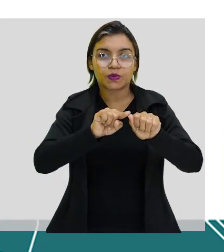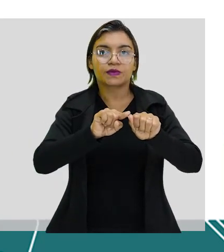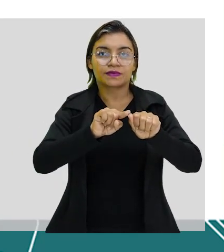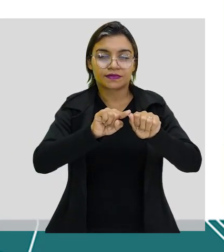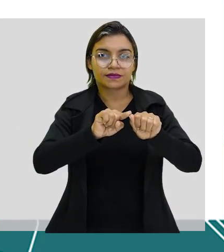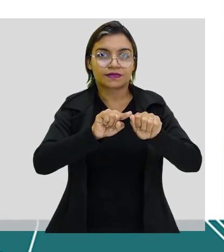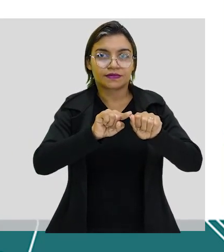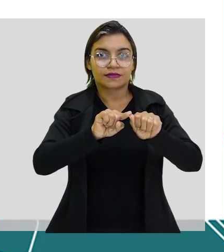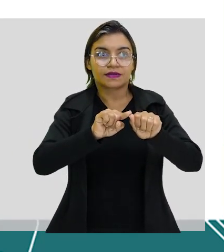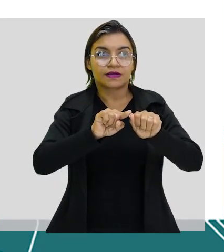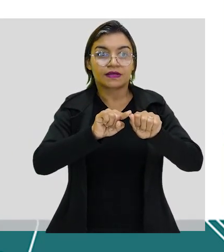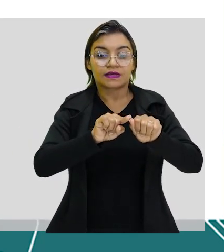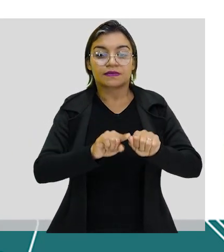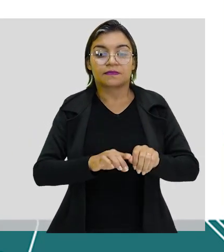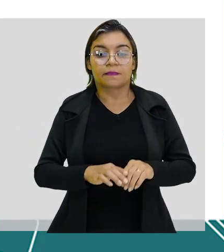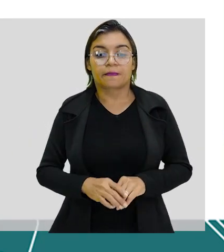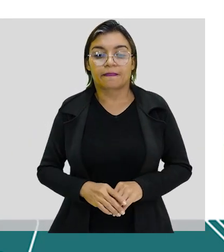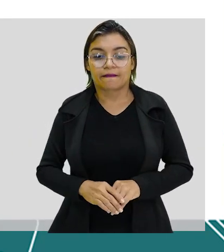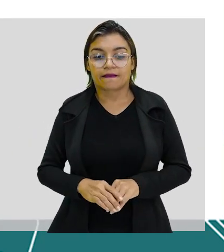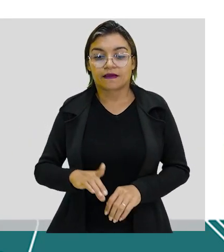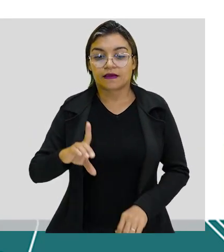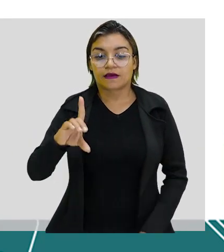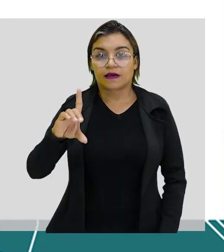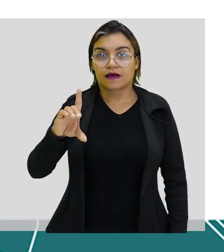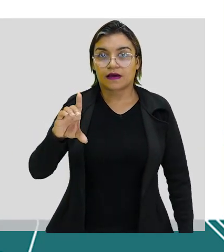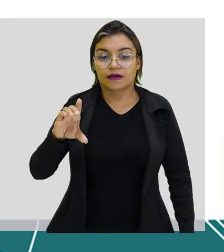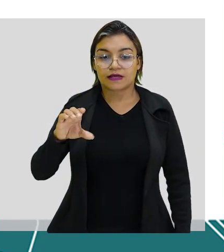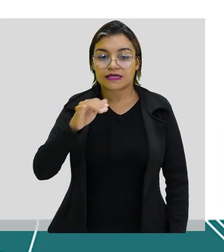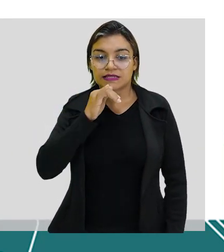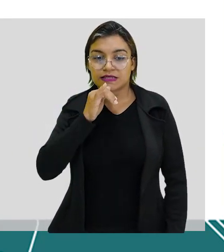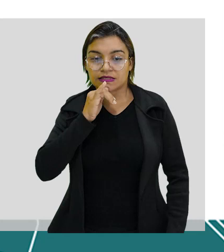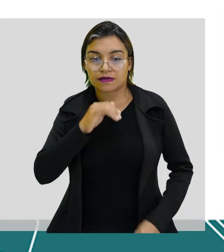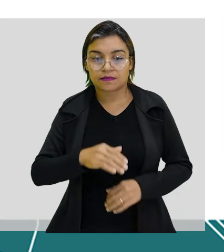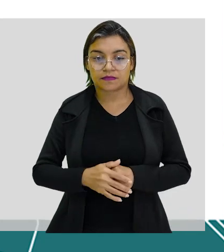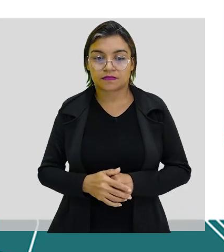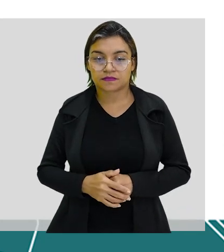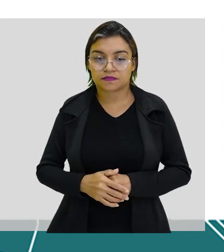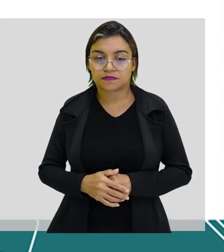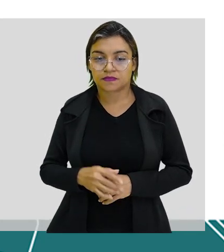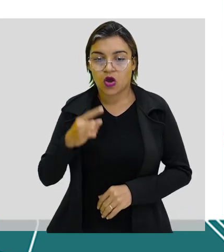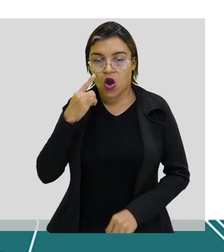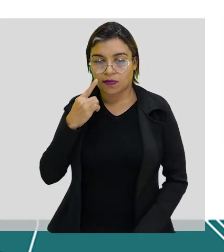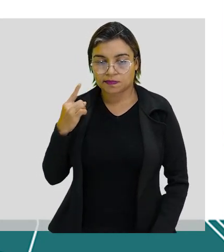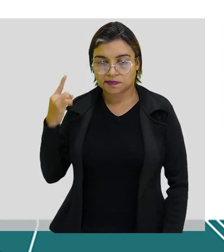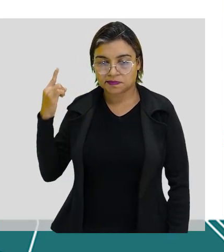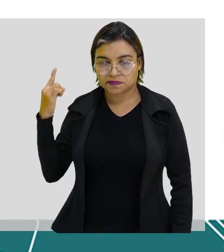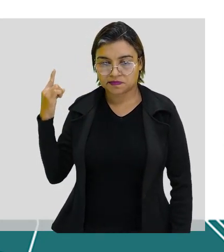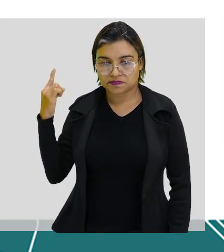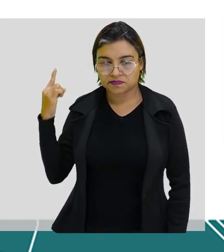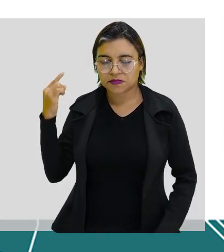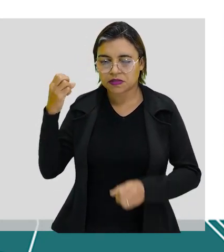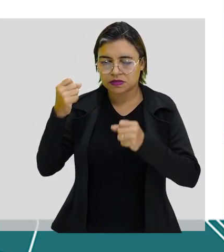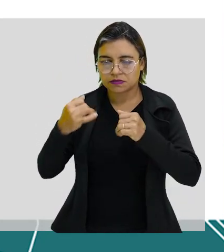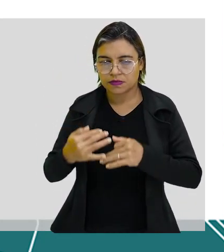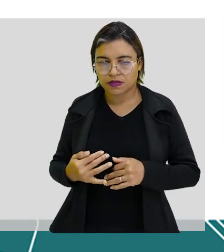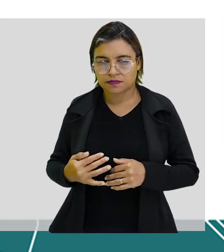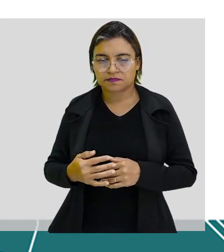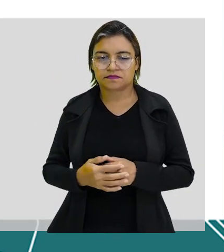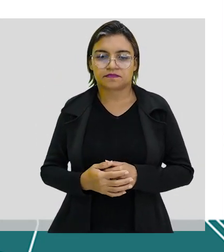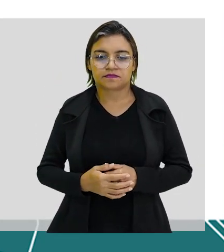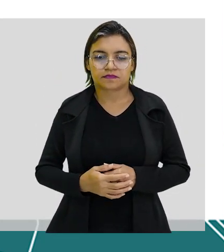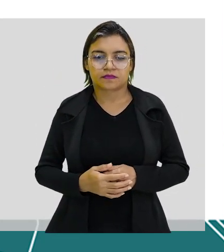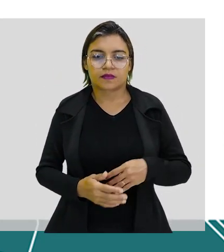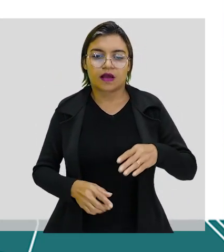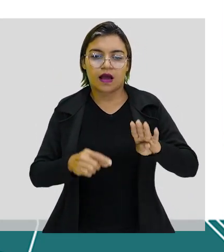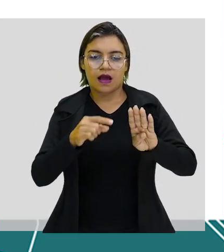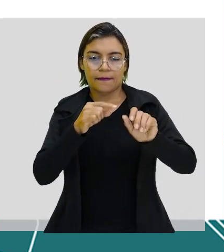letra C, e desligada sentido horário, né? Teria que ser ligada em sentido horário, né? E na letra A nós